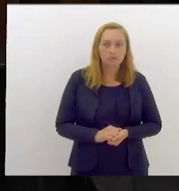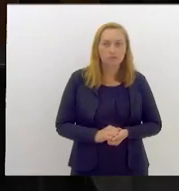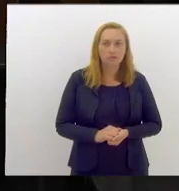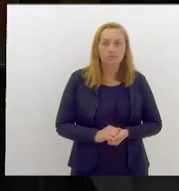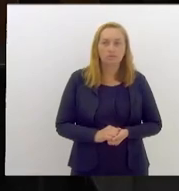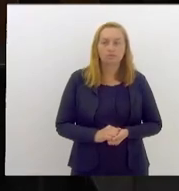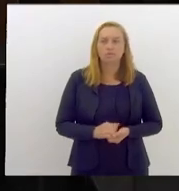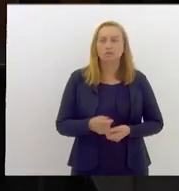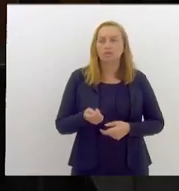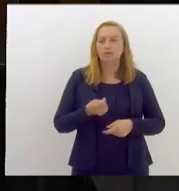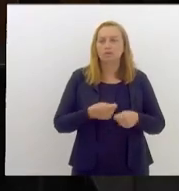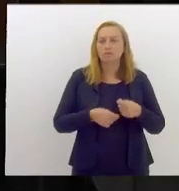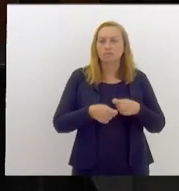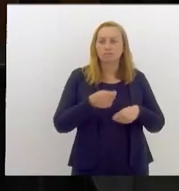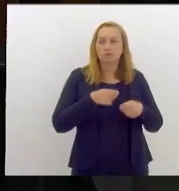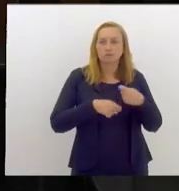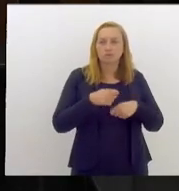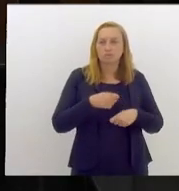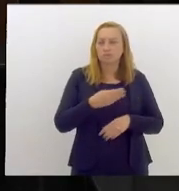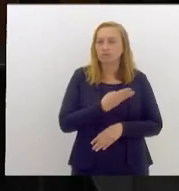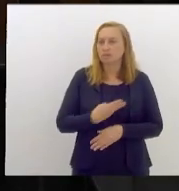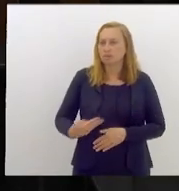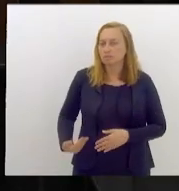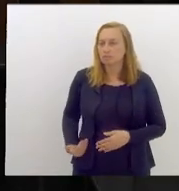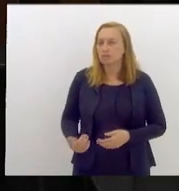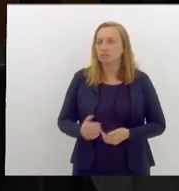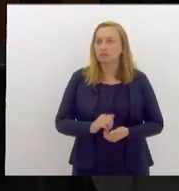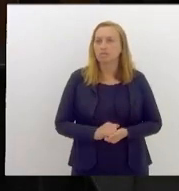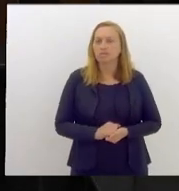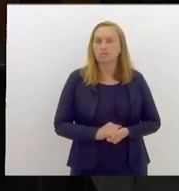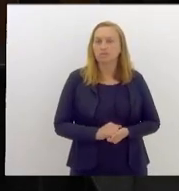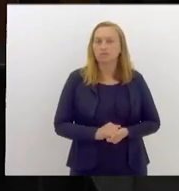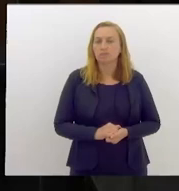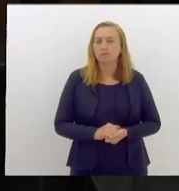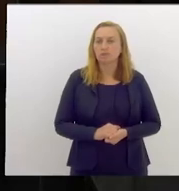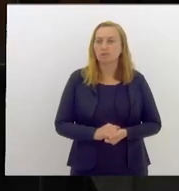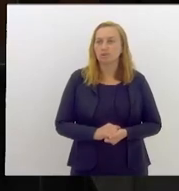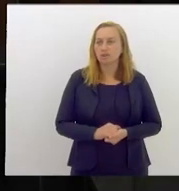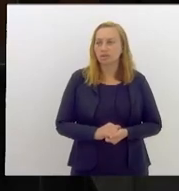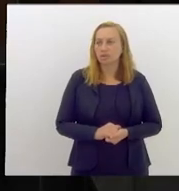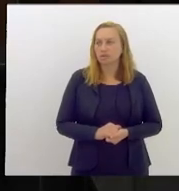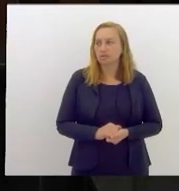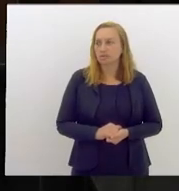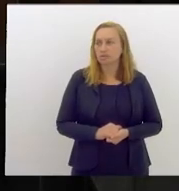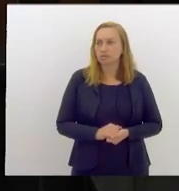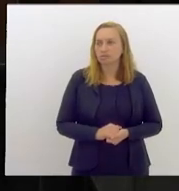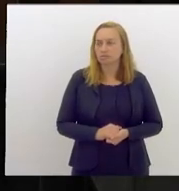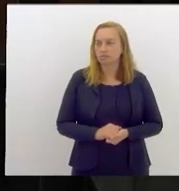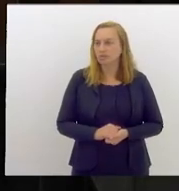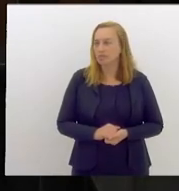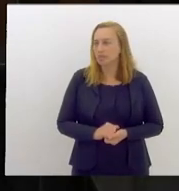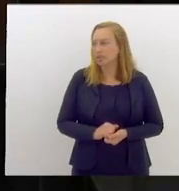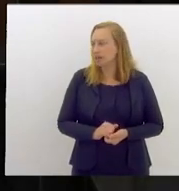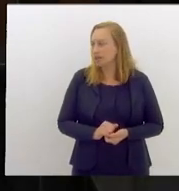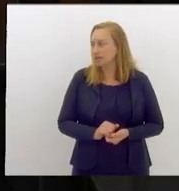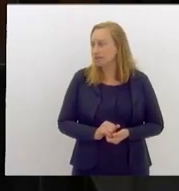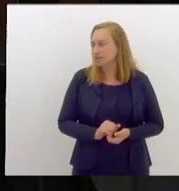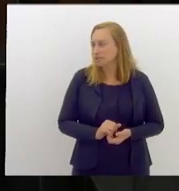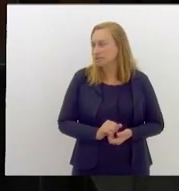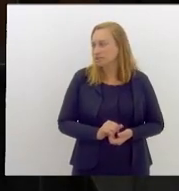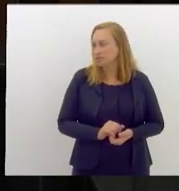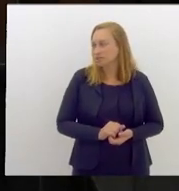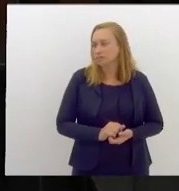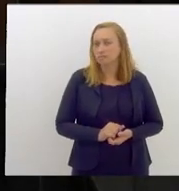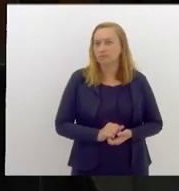imediato o governo e tentar garantir recursos para agricultura a gente aprovou nessa casa